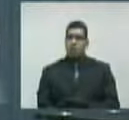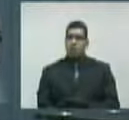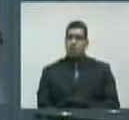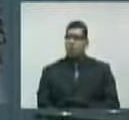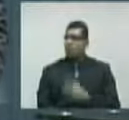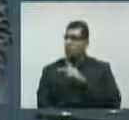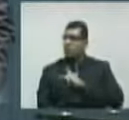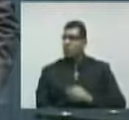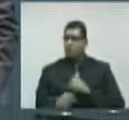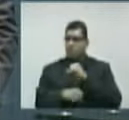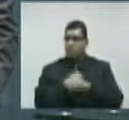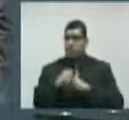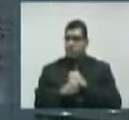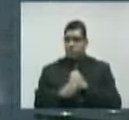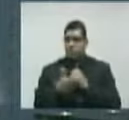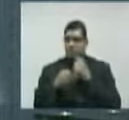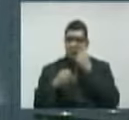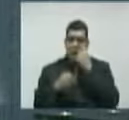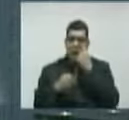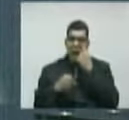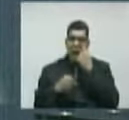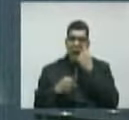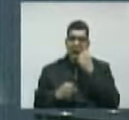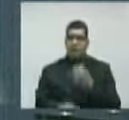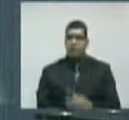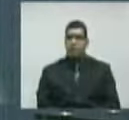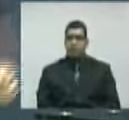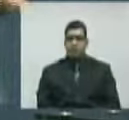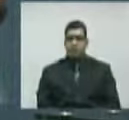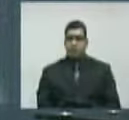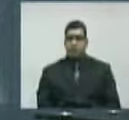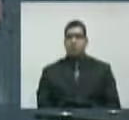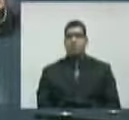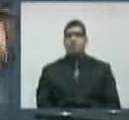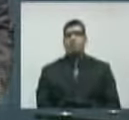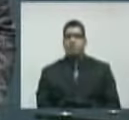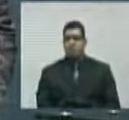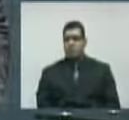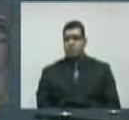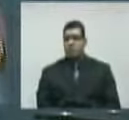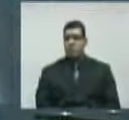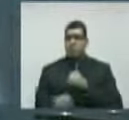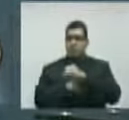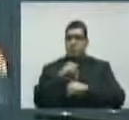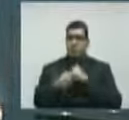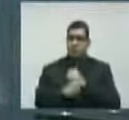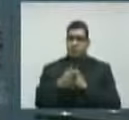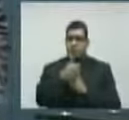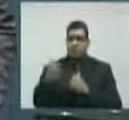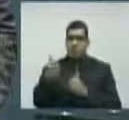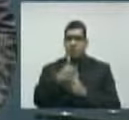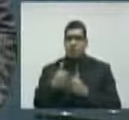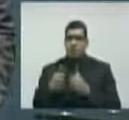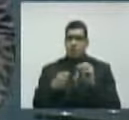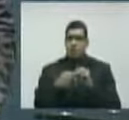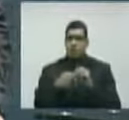de 2010, quando eu ainda era vereador. E agora, no ano de 2011, iniciou a construção de uma